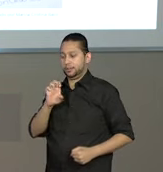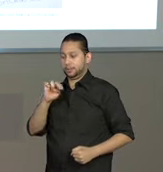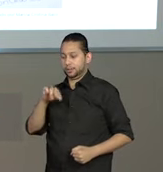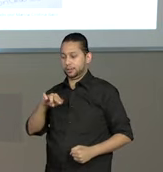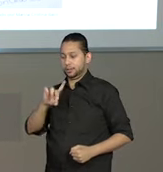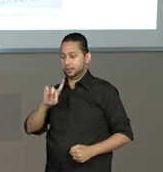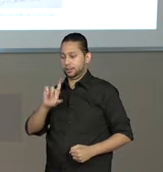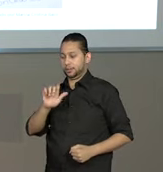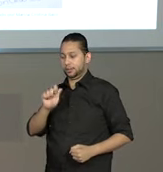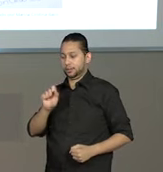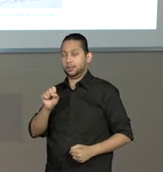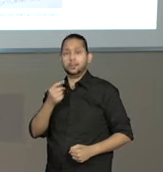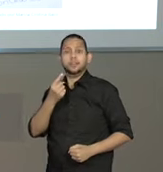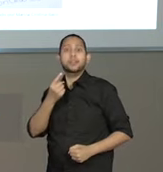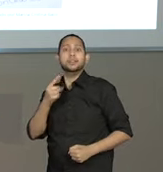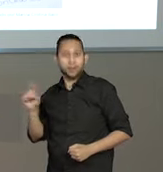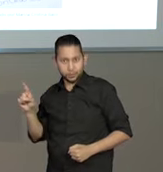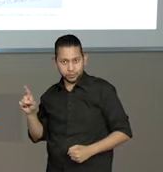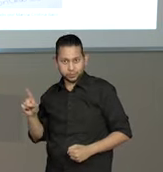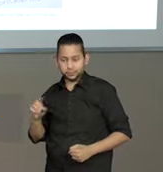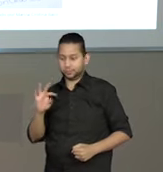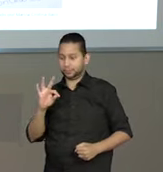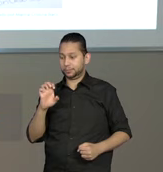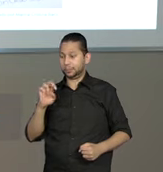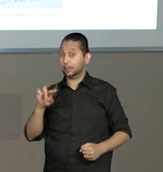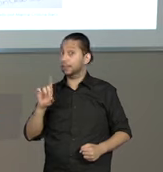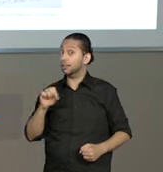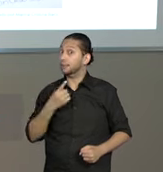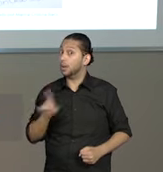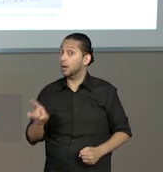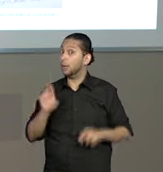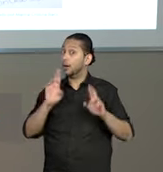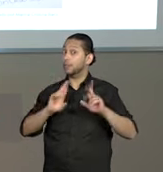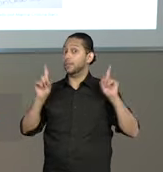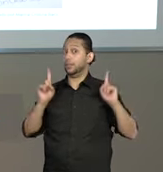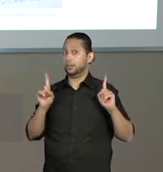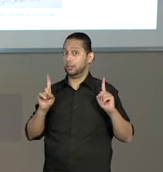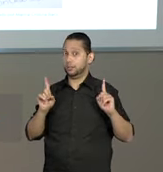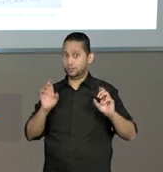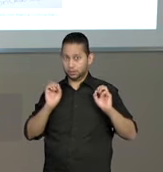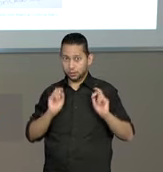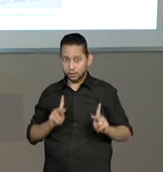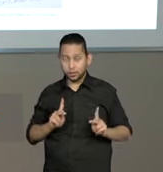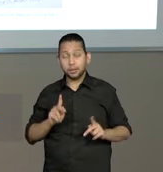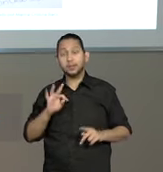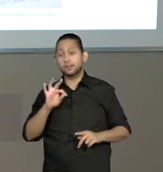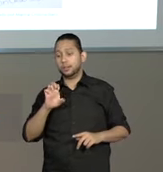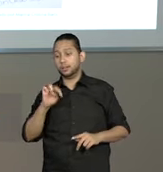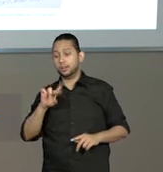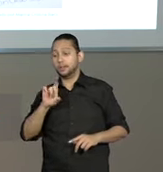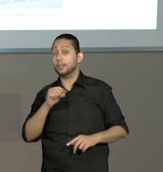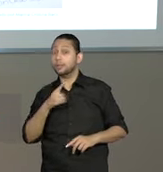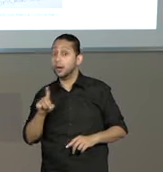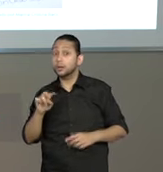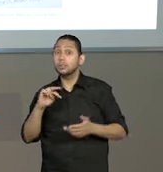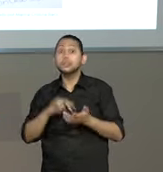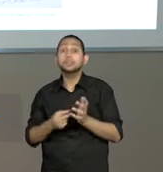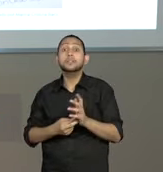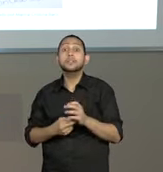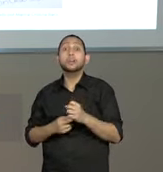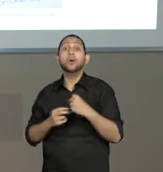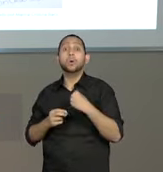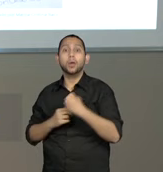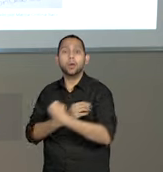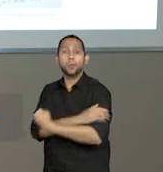tendão, ele tem uma estrutura diferente da do músculo. Ele serve para prender